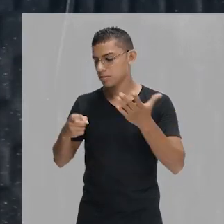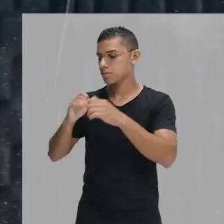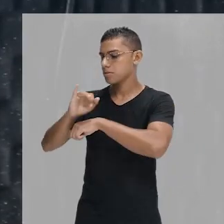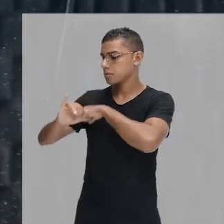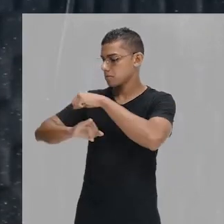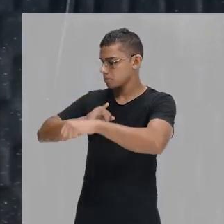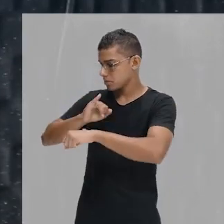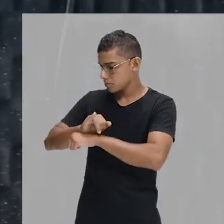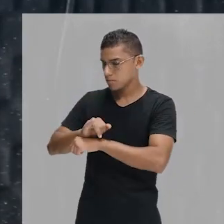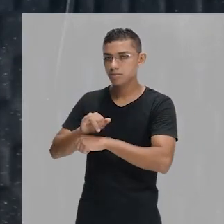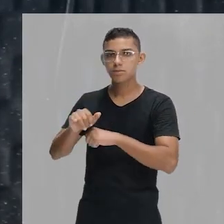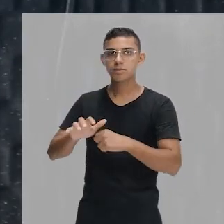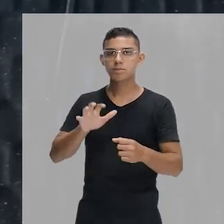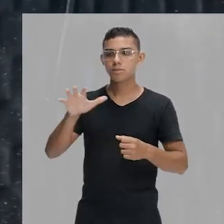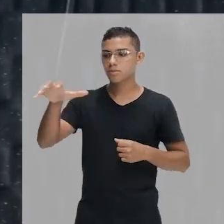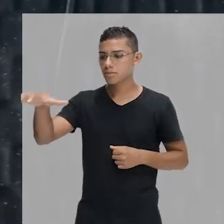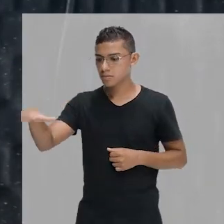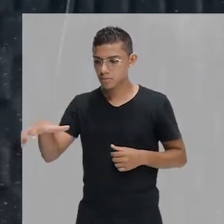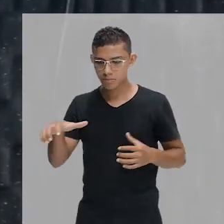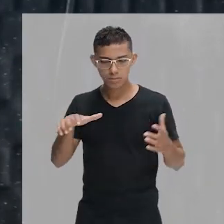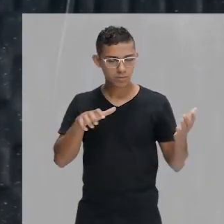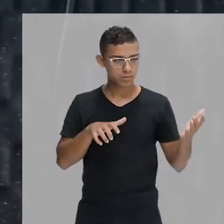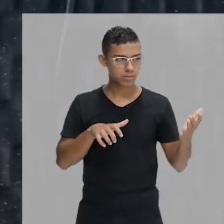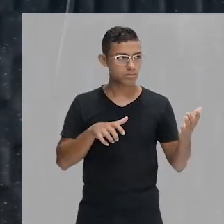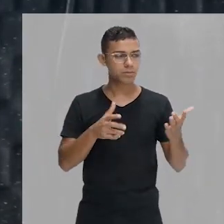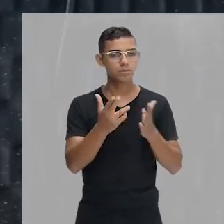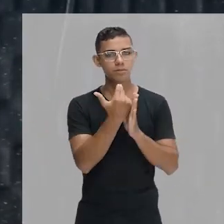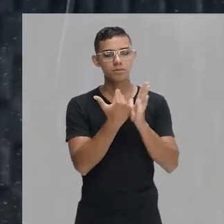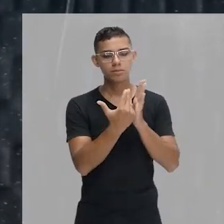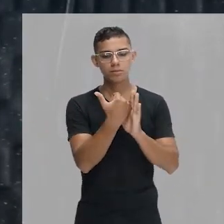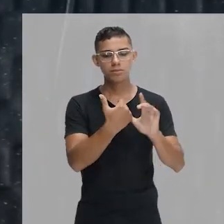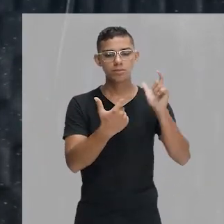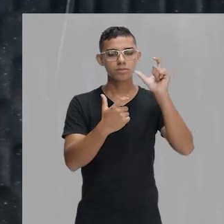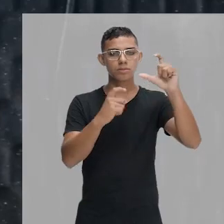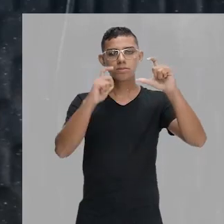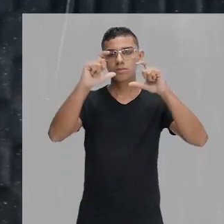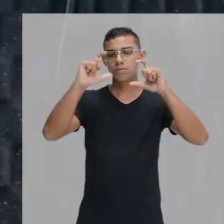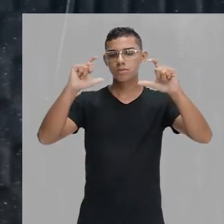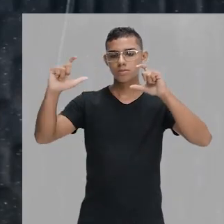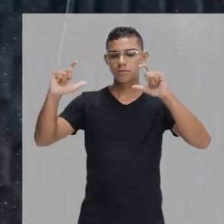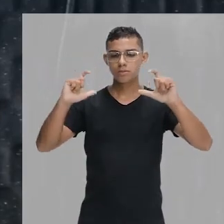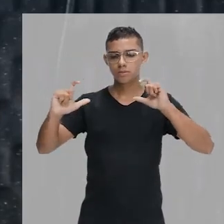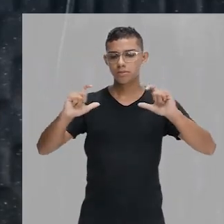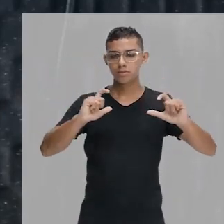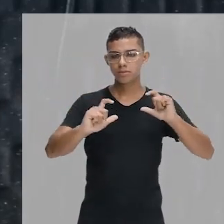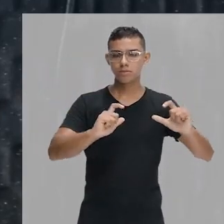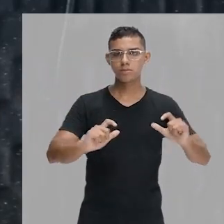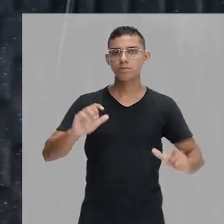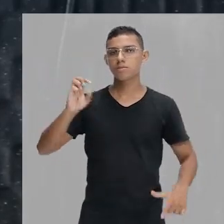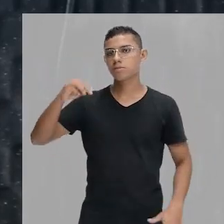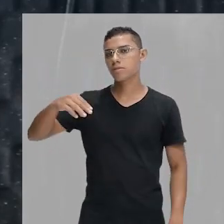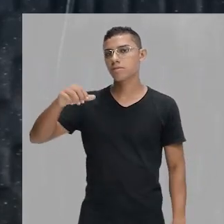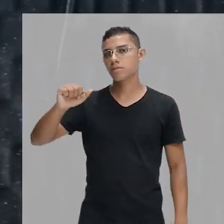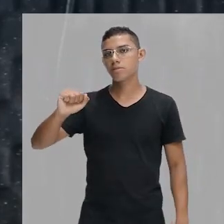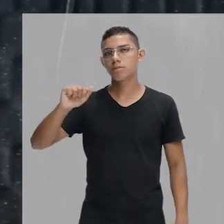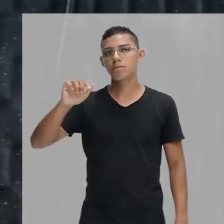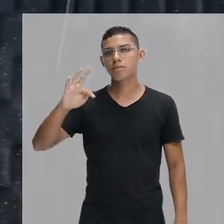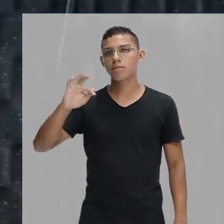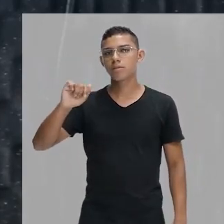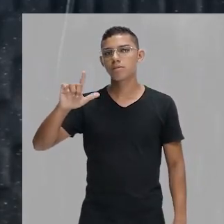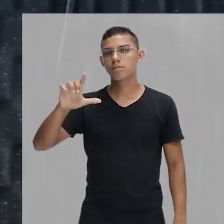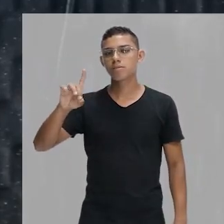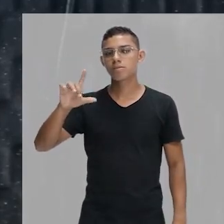peguem peçam quadrinhos, coloquem lá no Google, quadrinhos da Mafalda, são